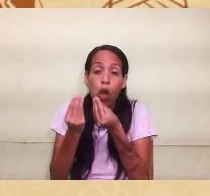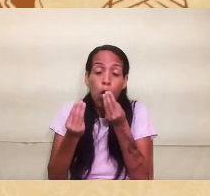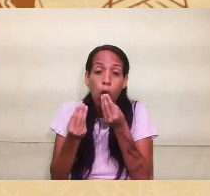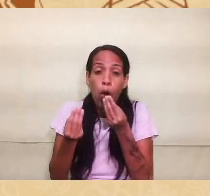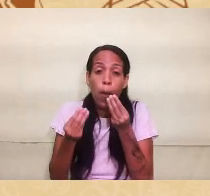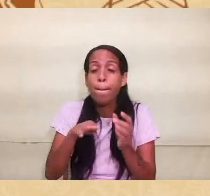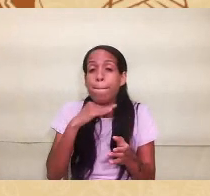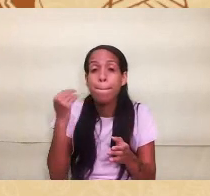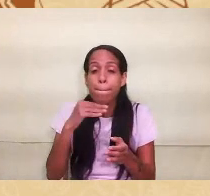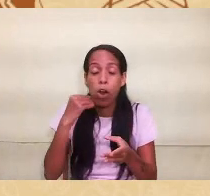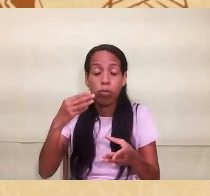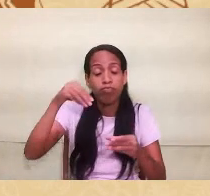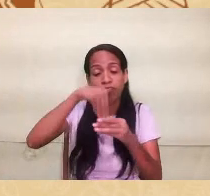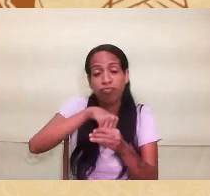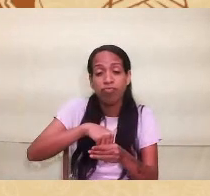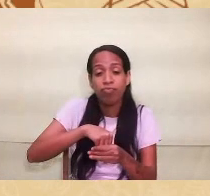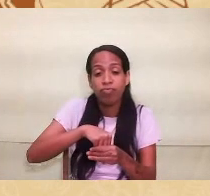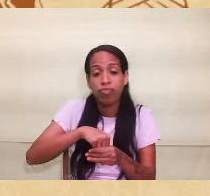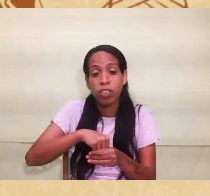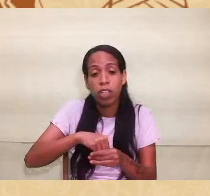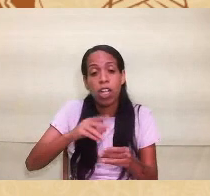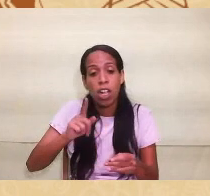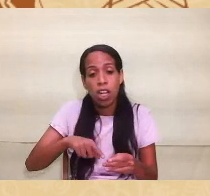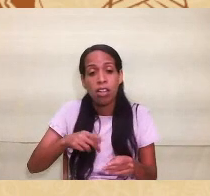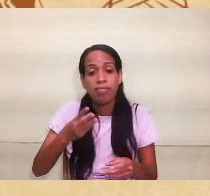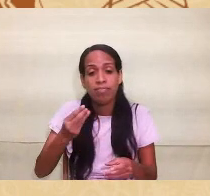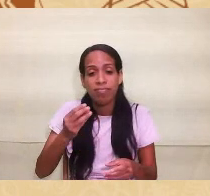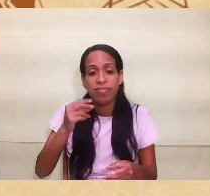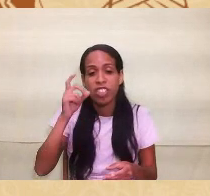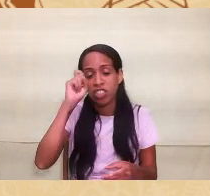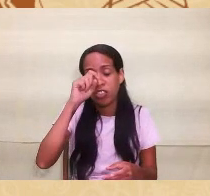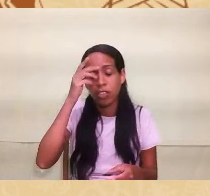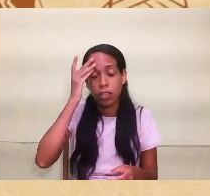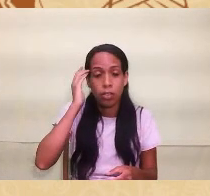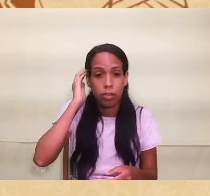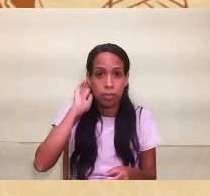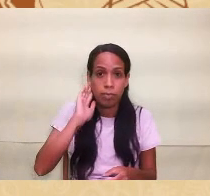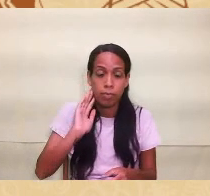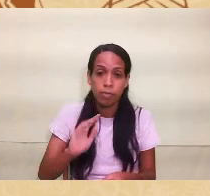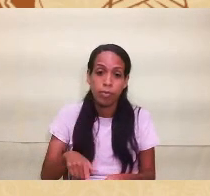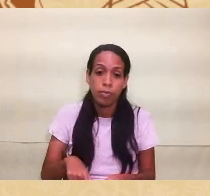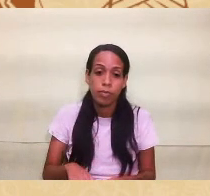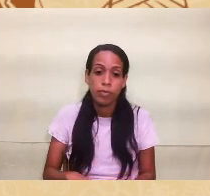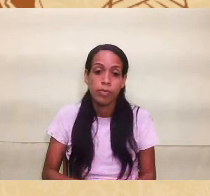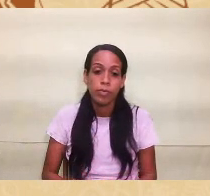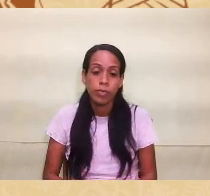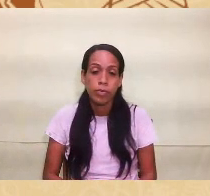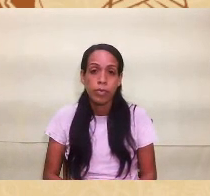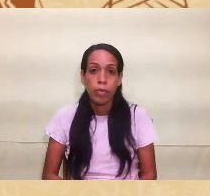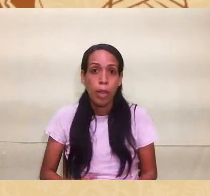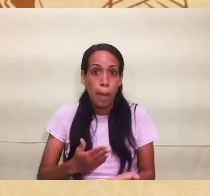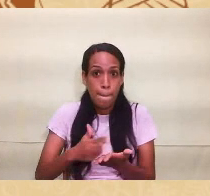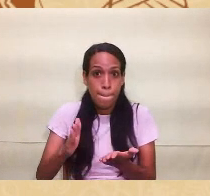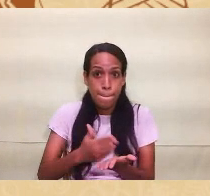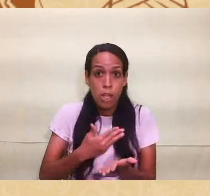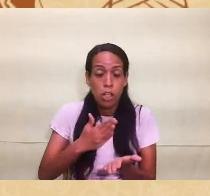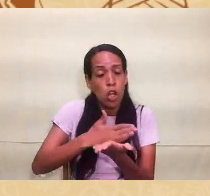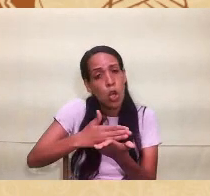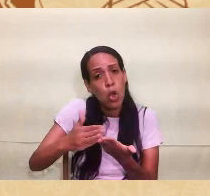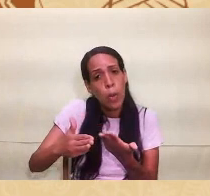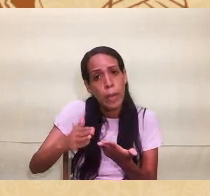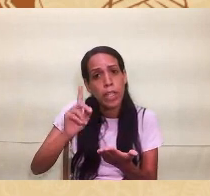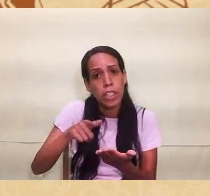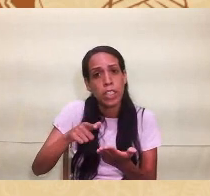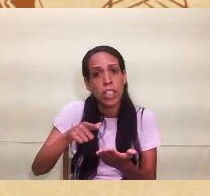tá certo? É uma grande subnotificação. Parto do princípio que, no caso